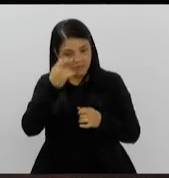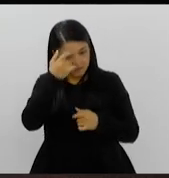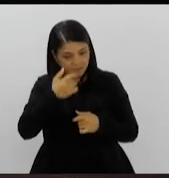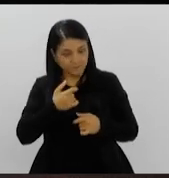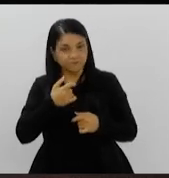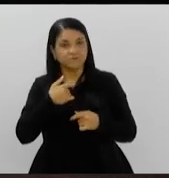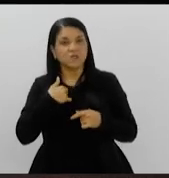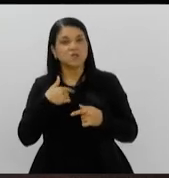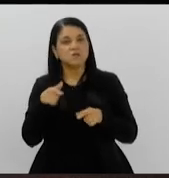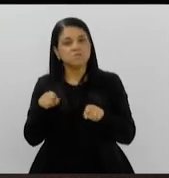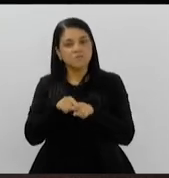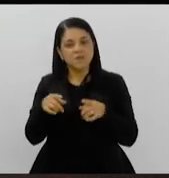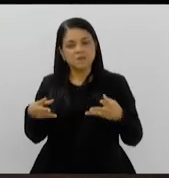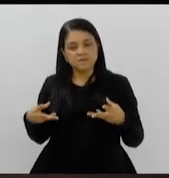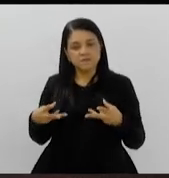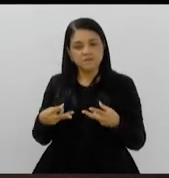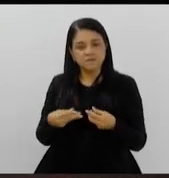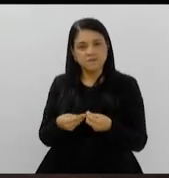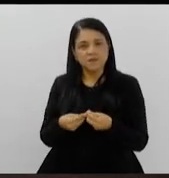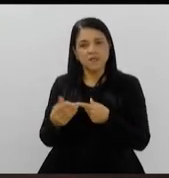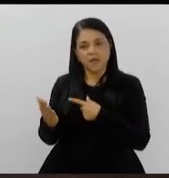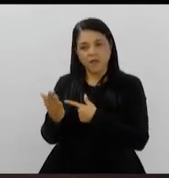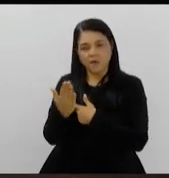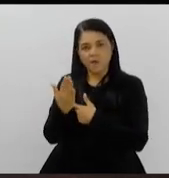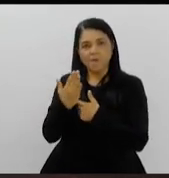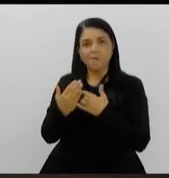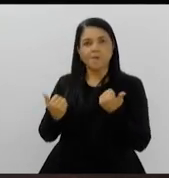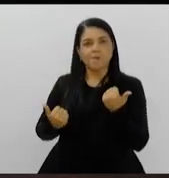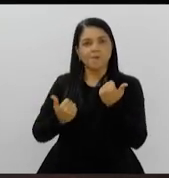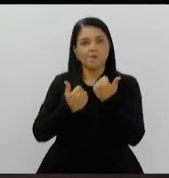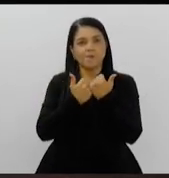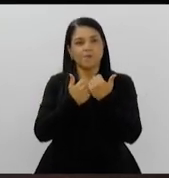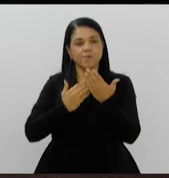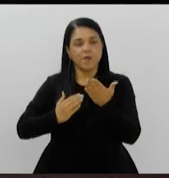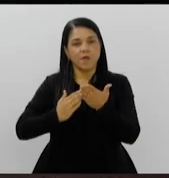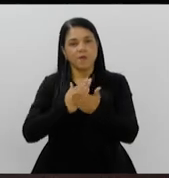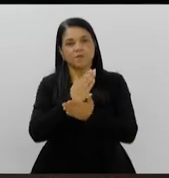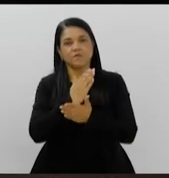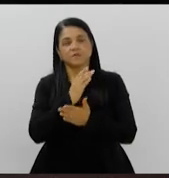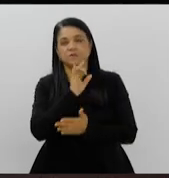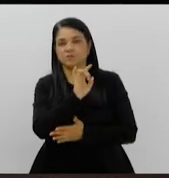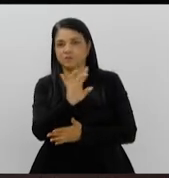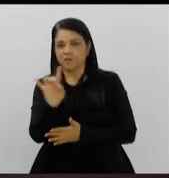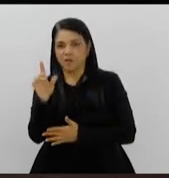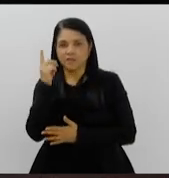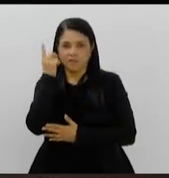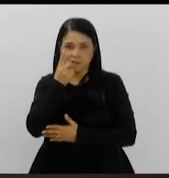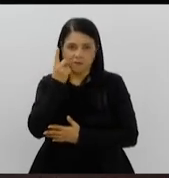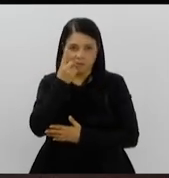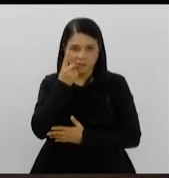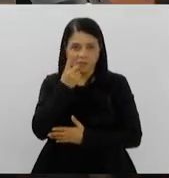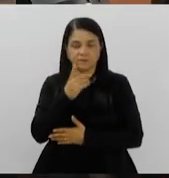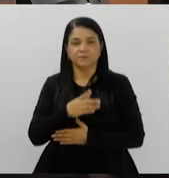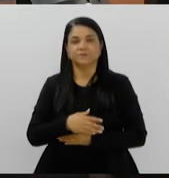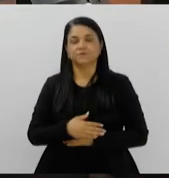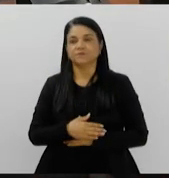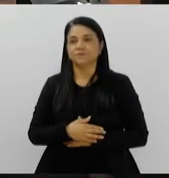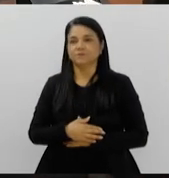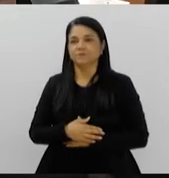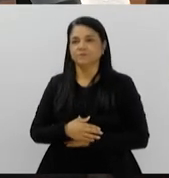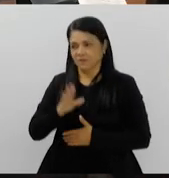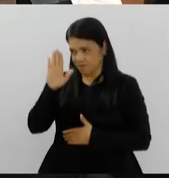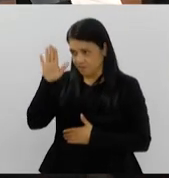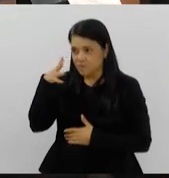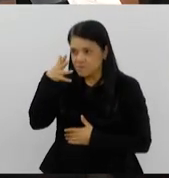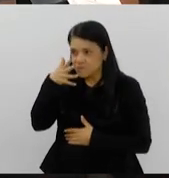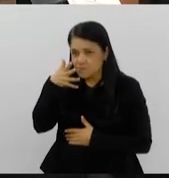contar com a sensibilidade e o apoio da aprovação de cada um dos senhores e das senhoras. Vossa Excelência, muito me concede obrigado. Um